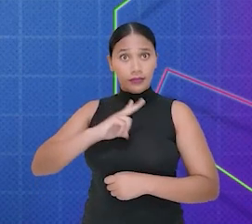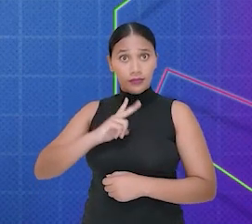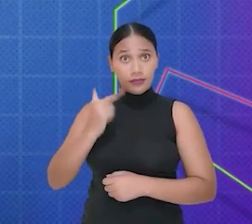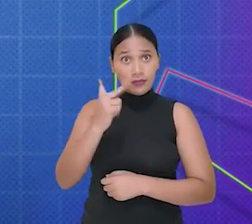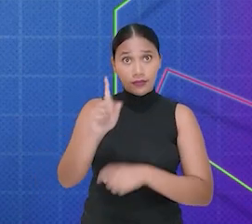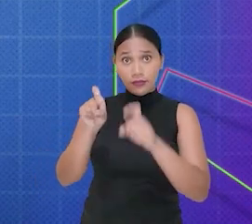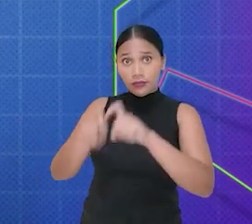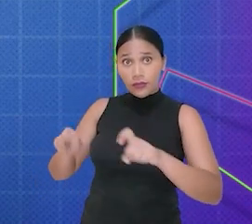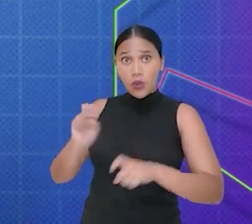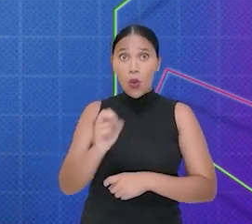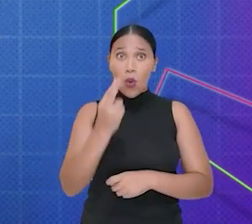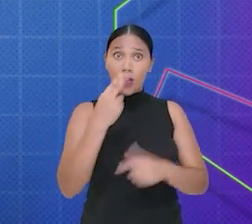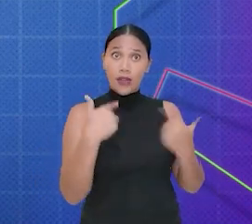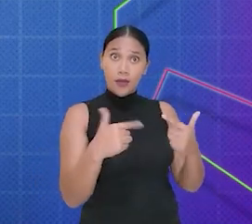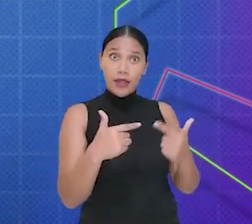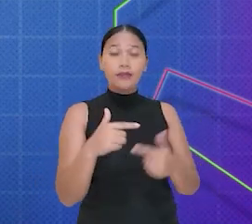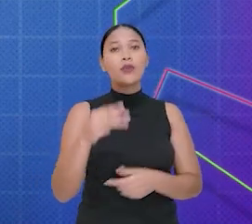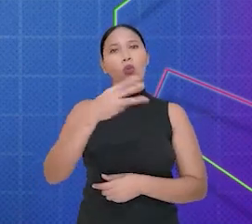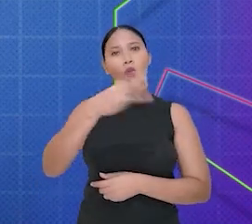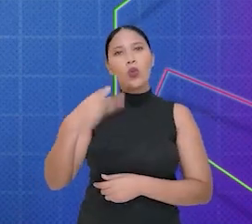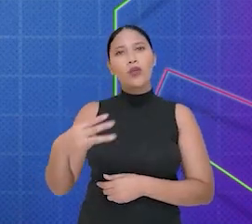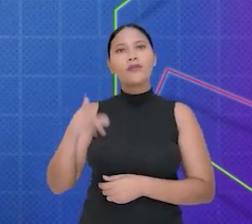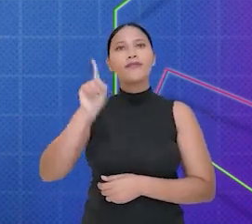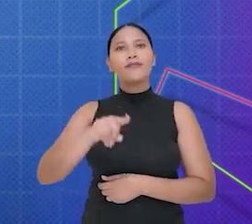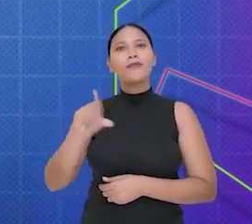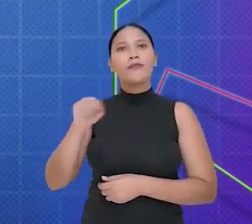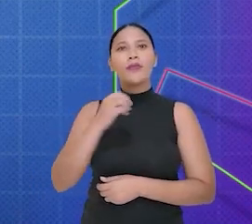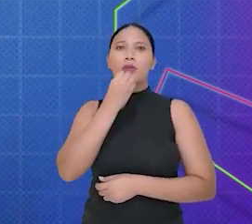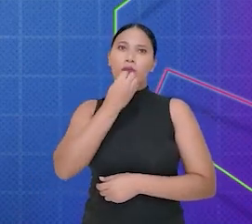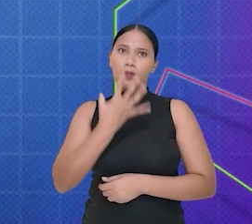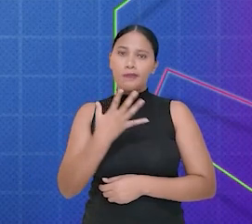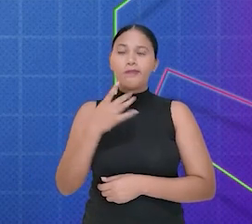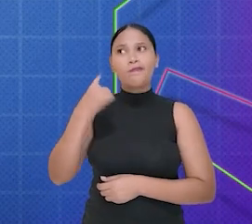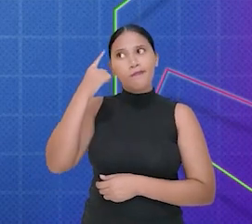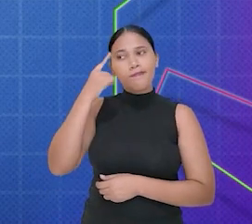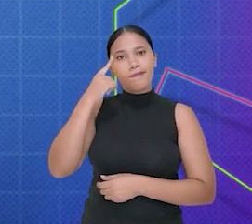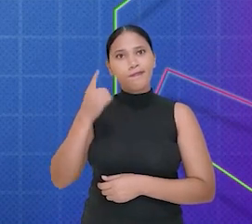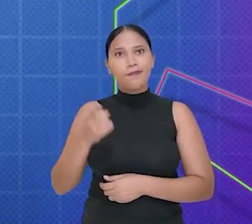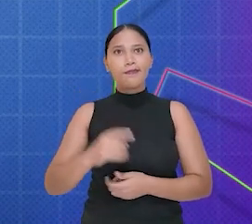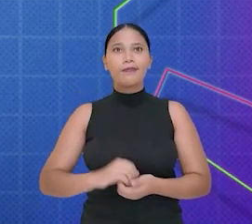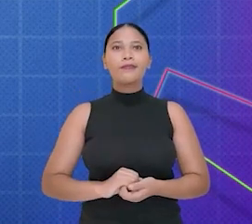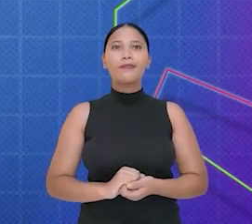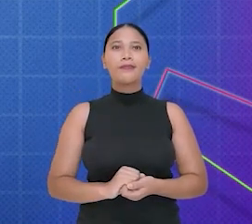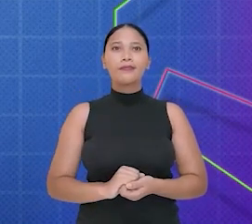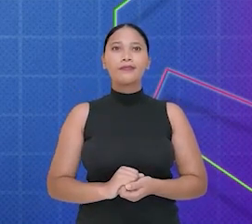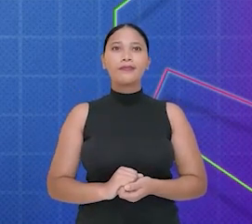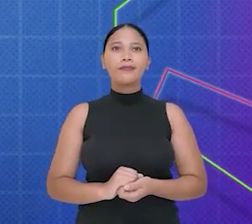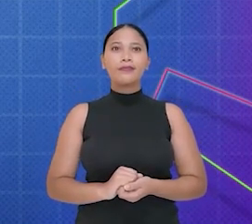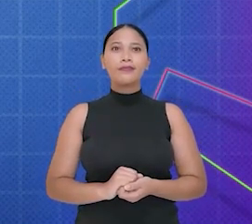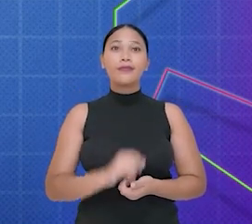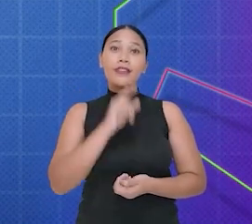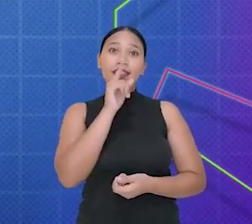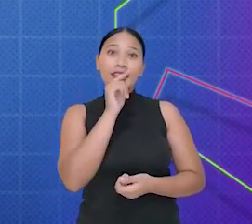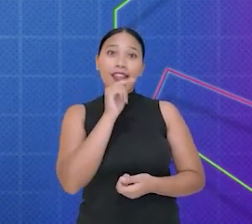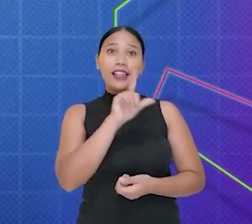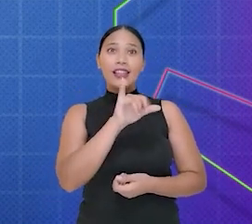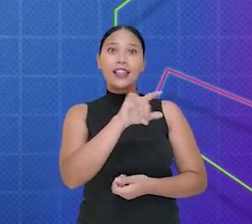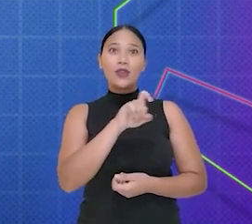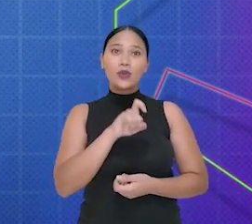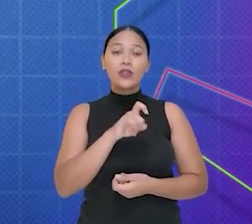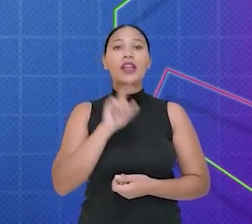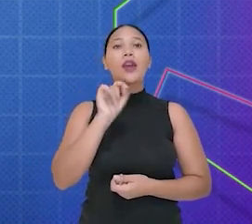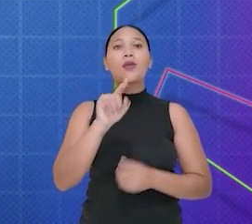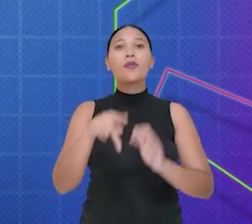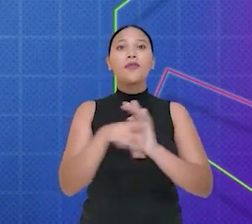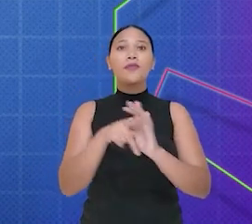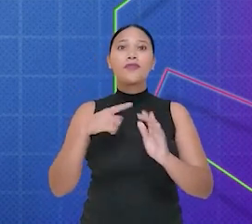seu computador pessoal ou no trabalho, o Windows é definitivamente uma opção a ser considerada. O Linux